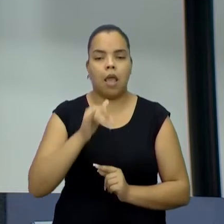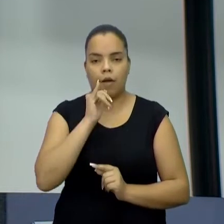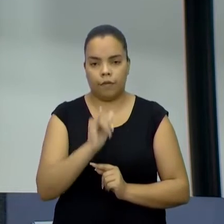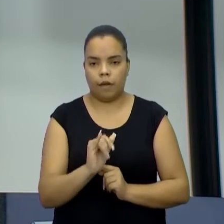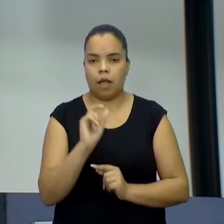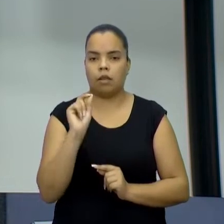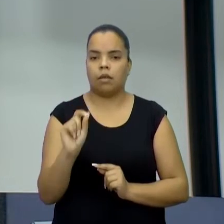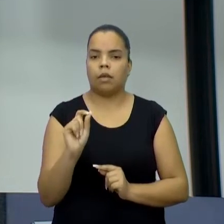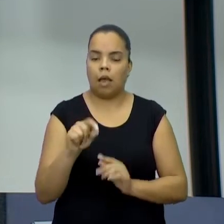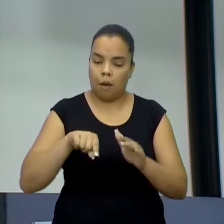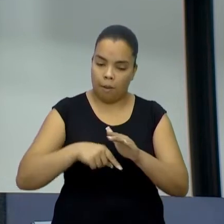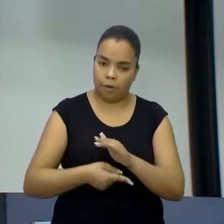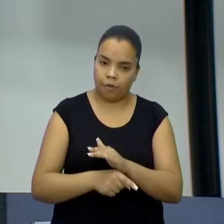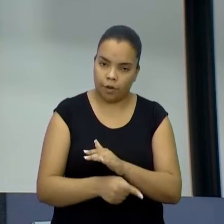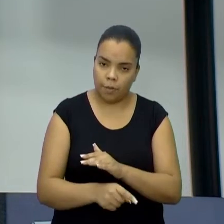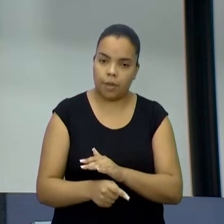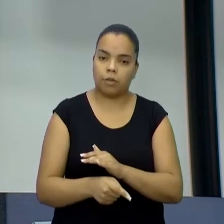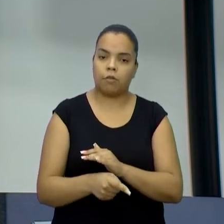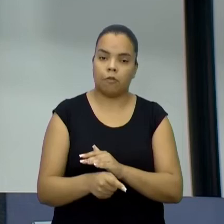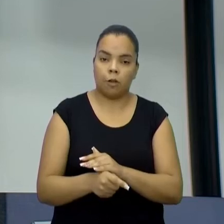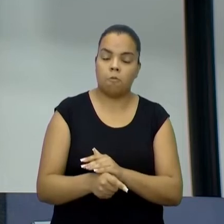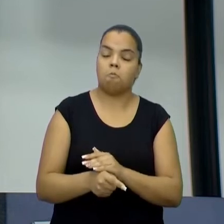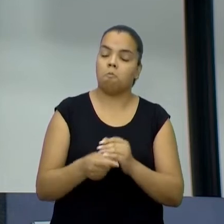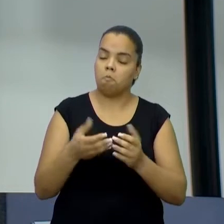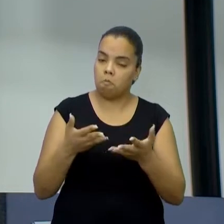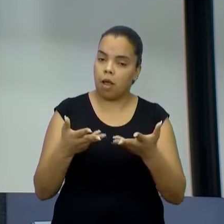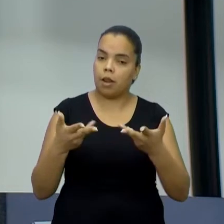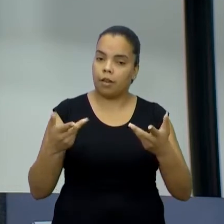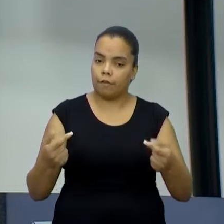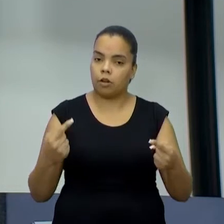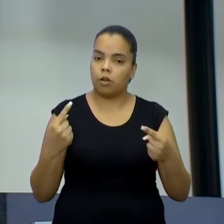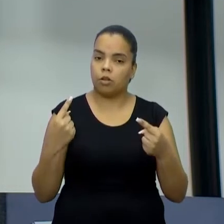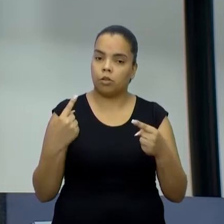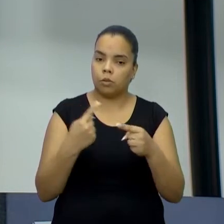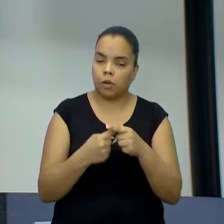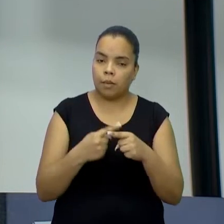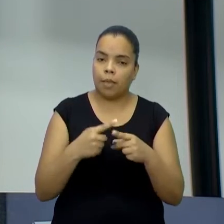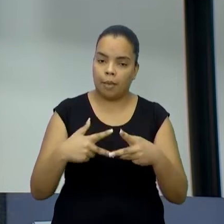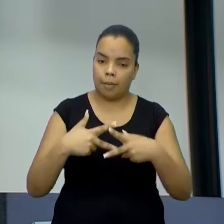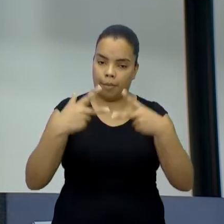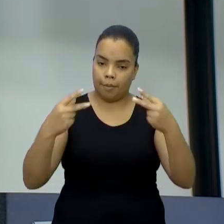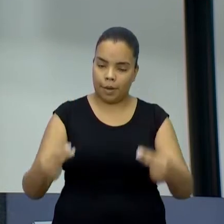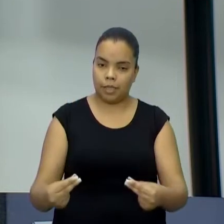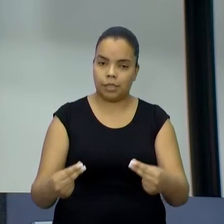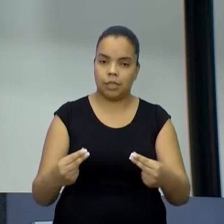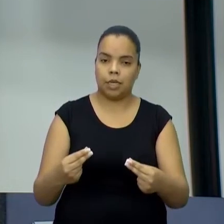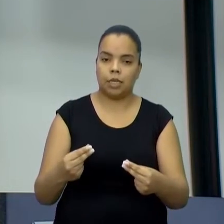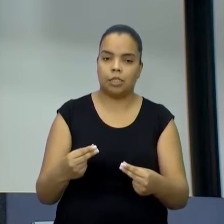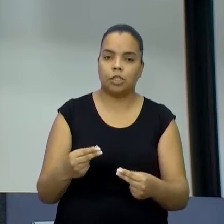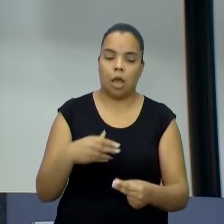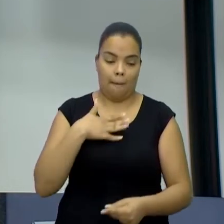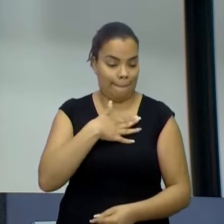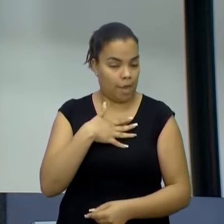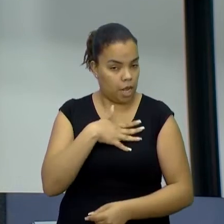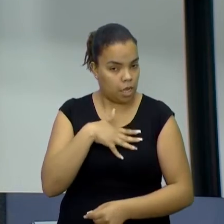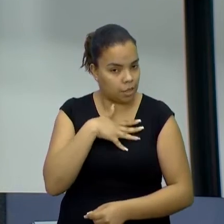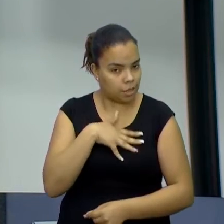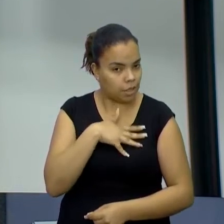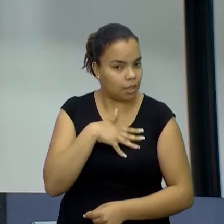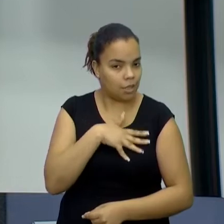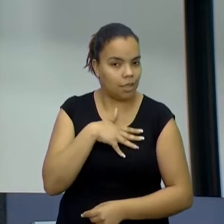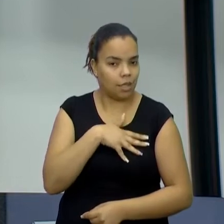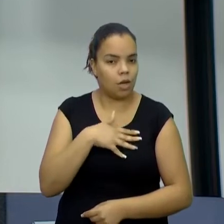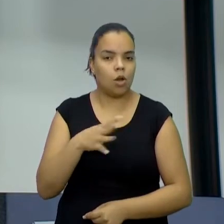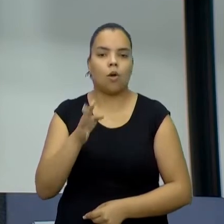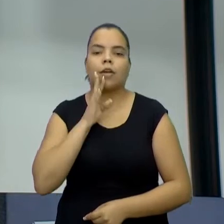esse aprofundamento ele foi muito rico e nos deu de presente aí o nosso componente, onde tivemos o prazer de